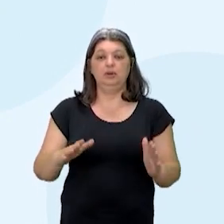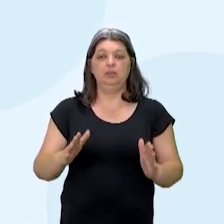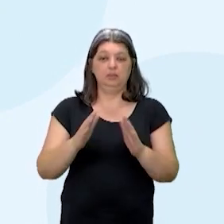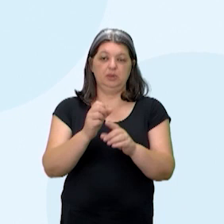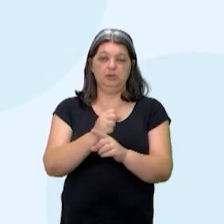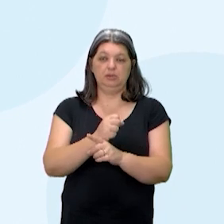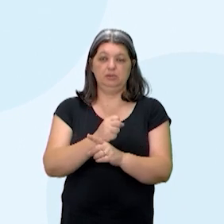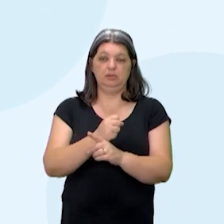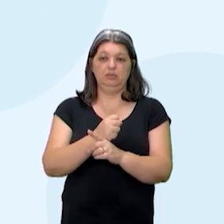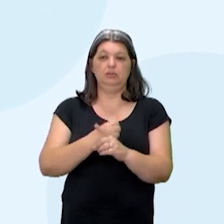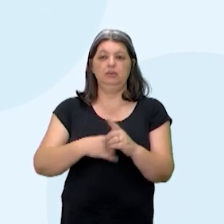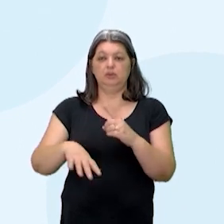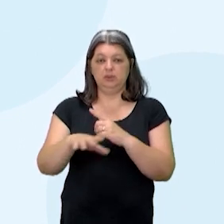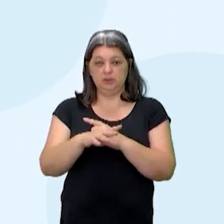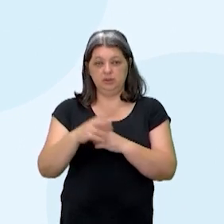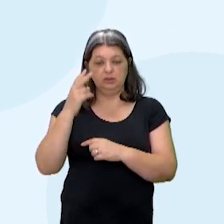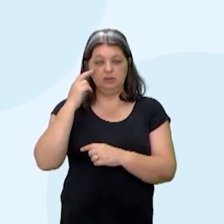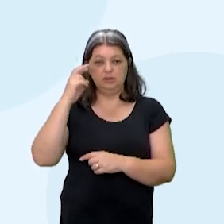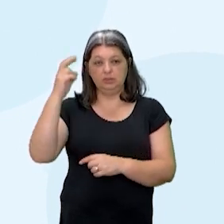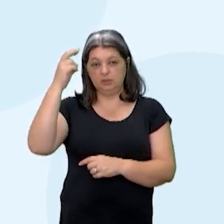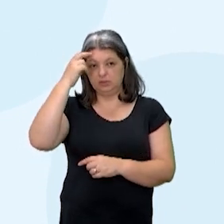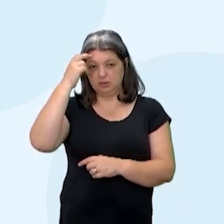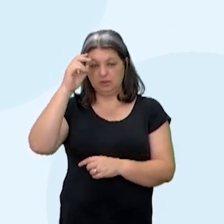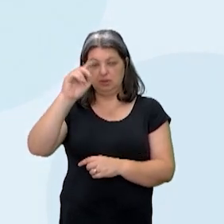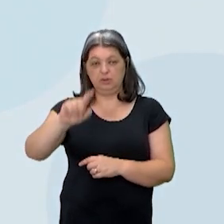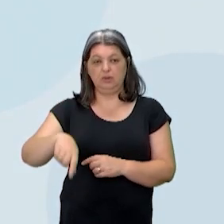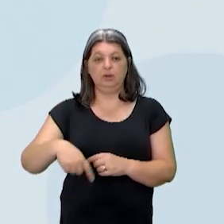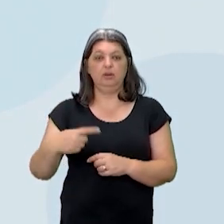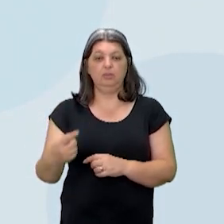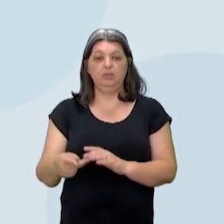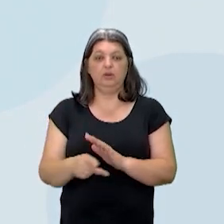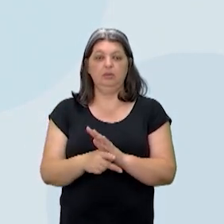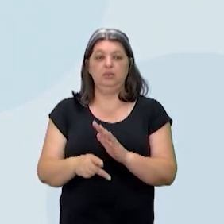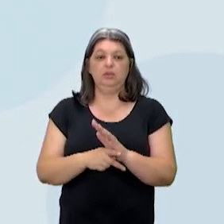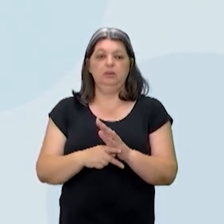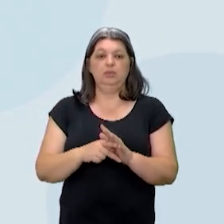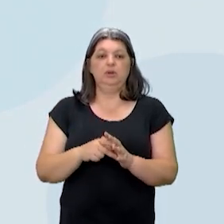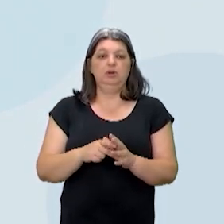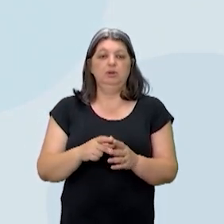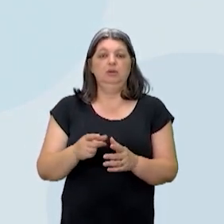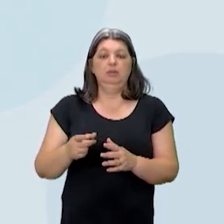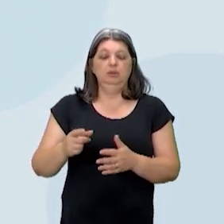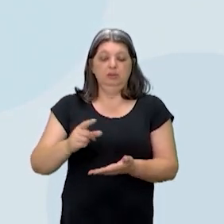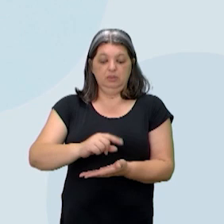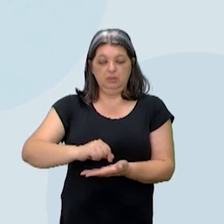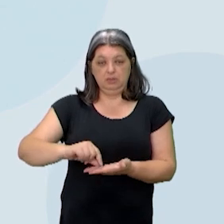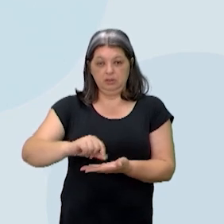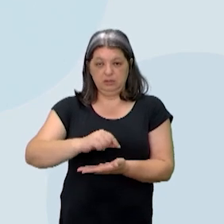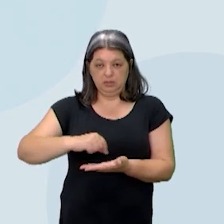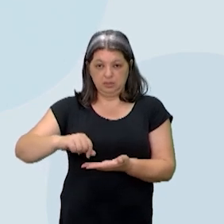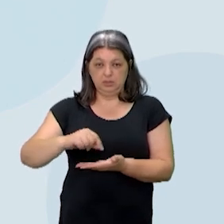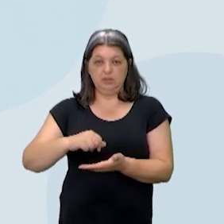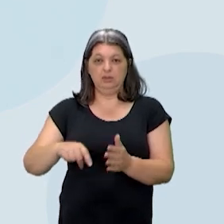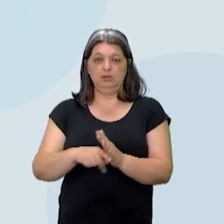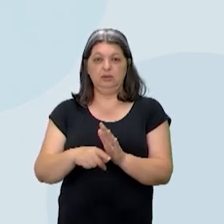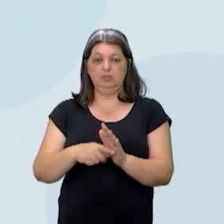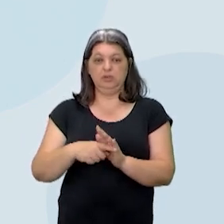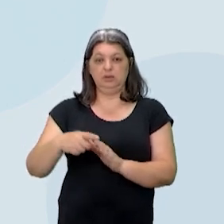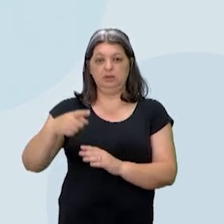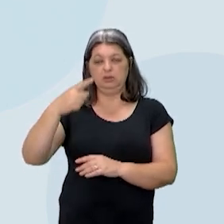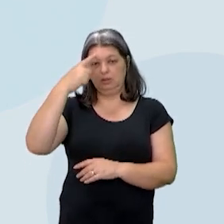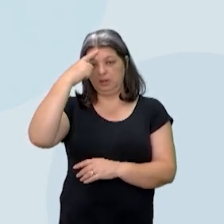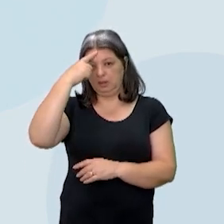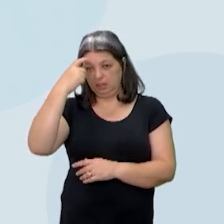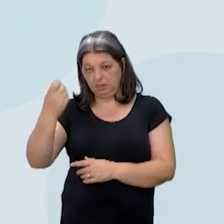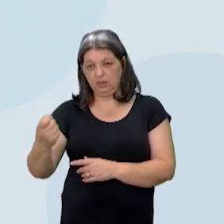impactos sociais e culturais após a era industrial, o capitalismo, e as reações ideológicas